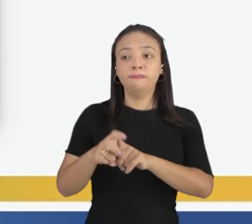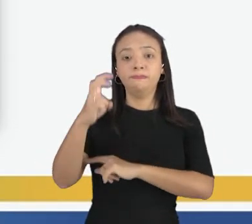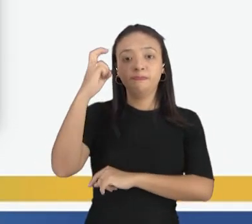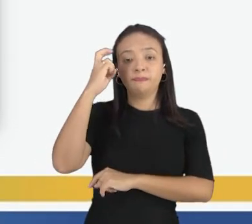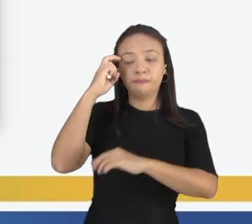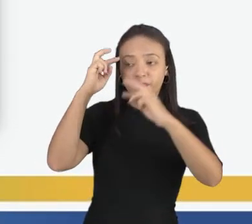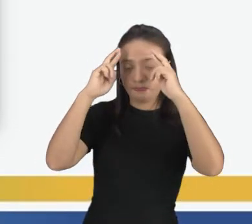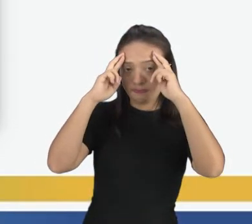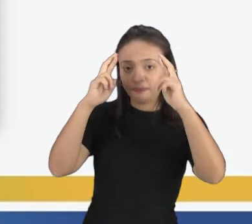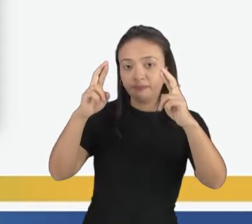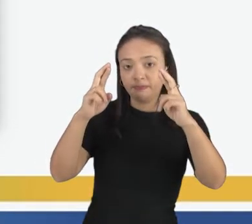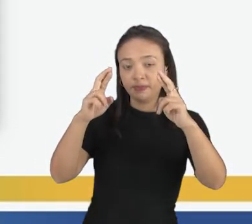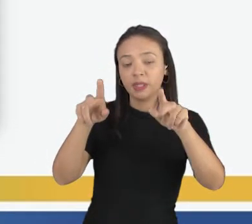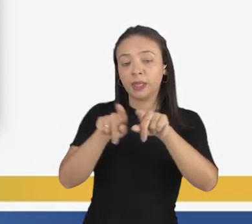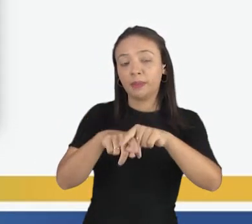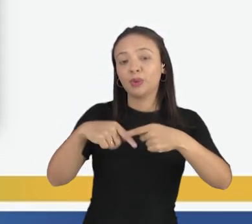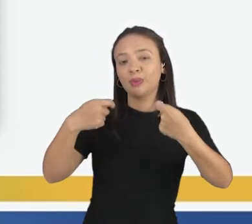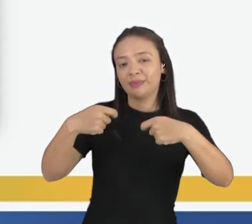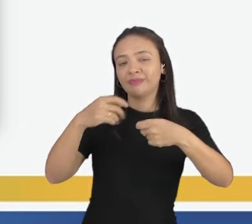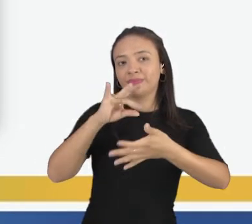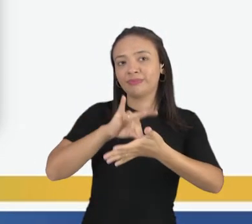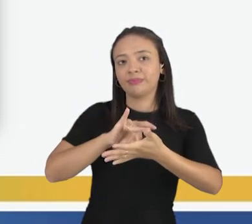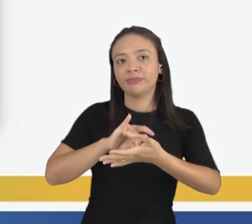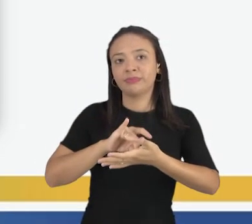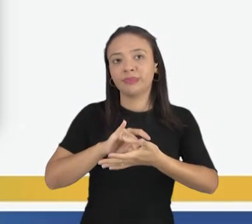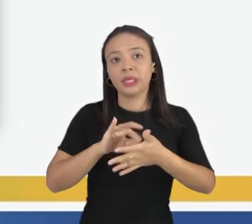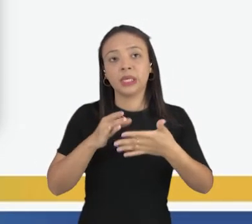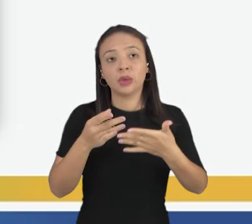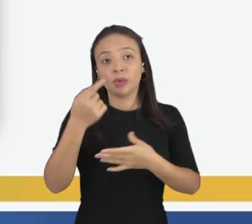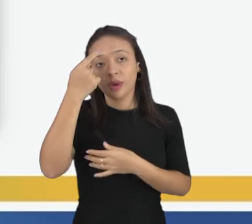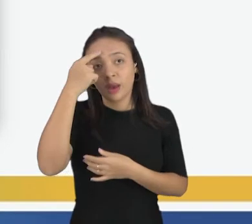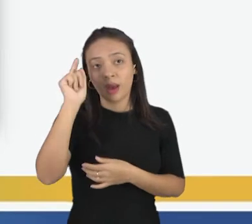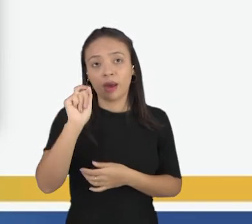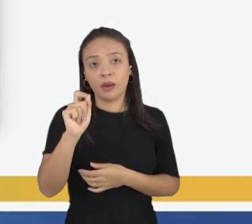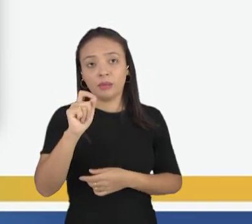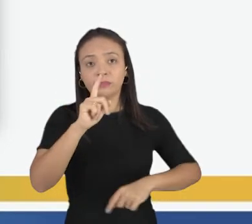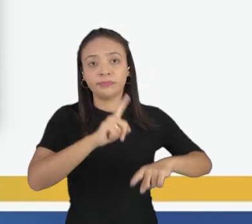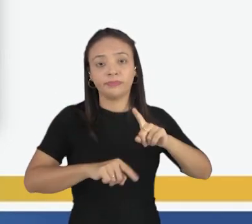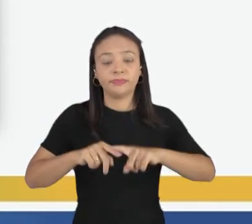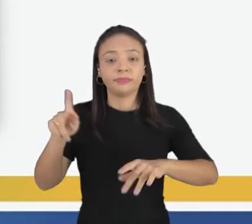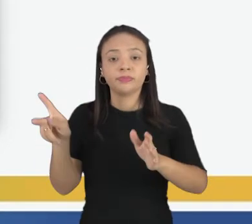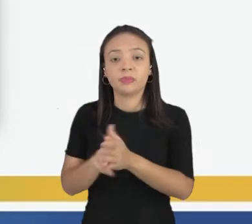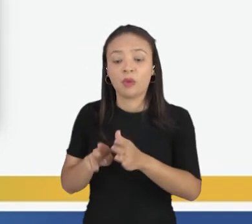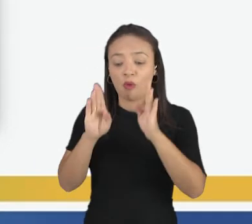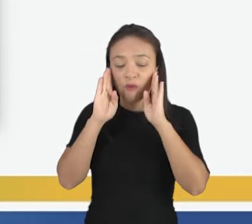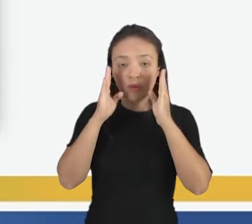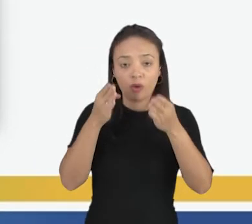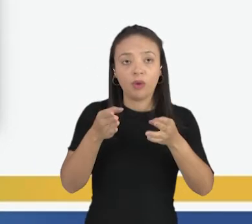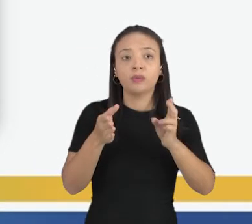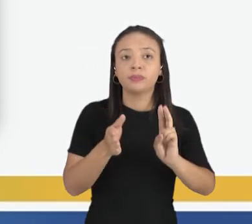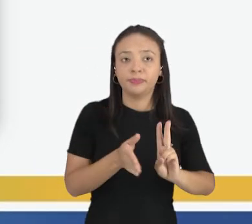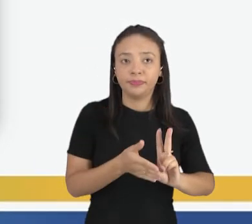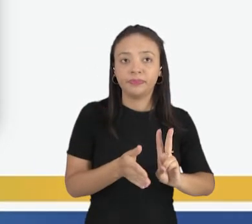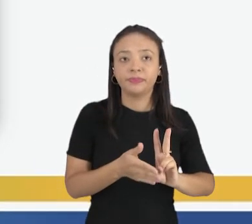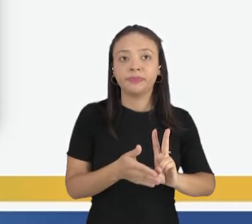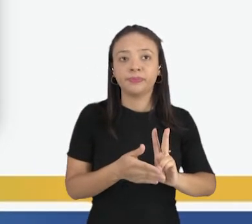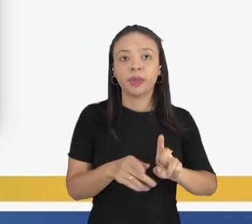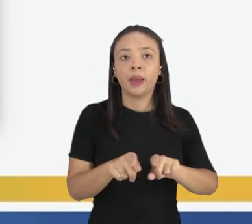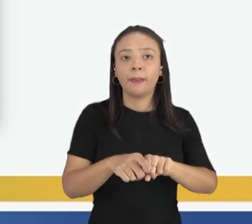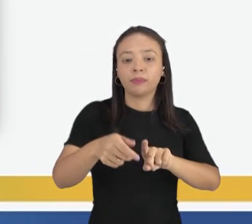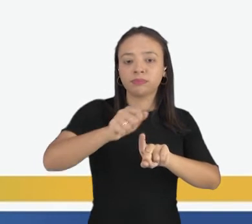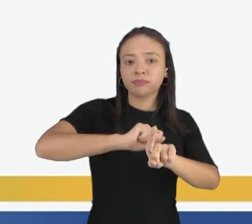dessa população indígena. Isso resultou, então, na criação de materiais didáticos mais específicos, aí, calendários